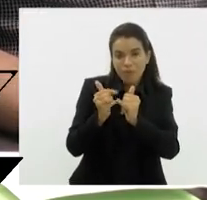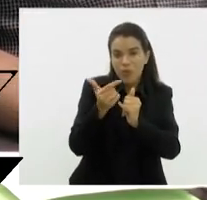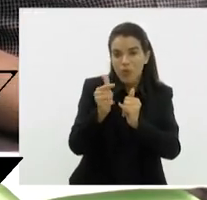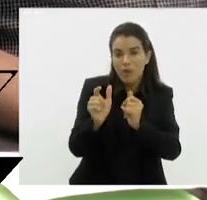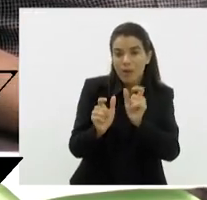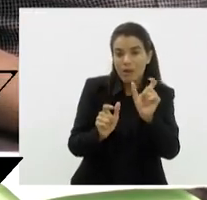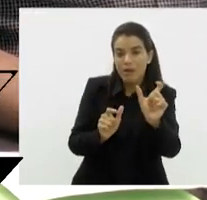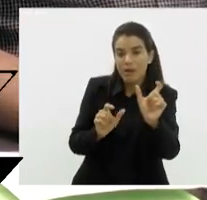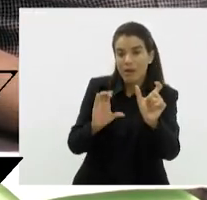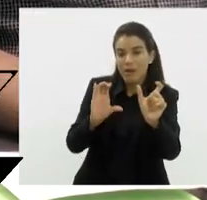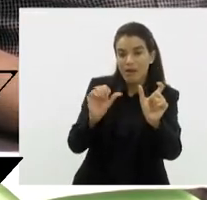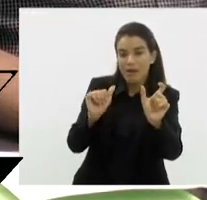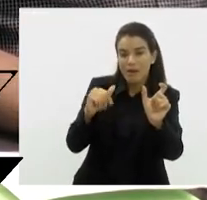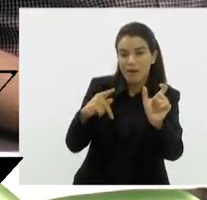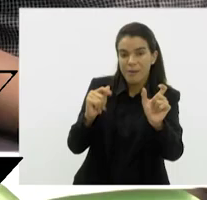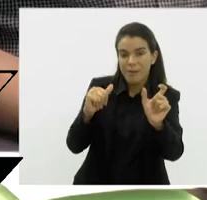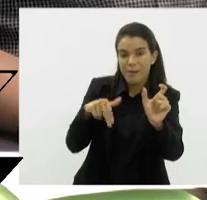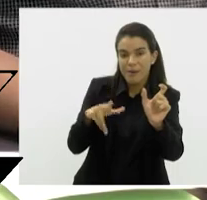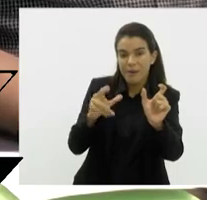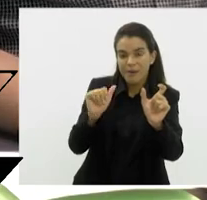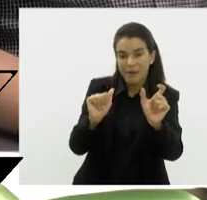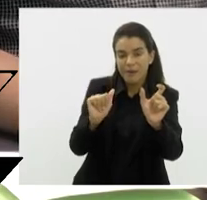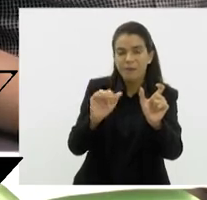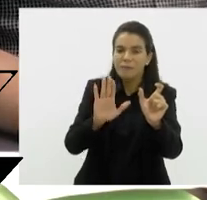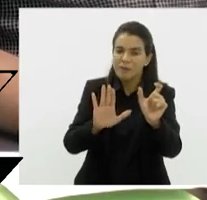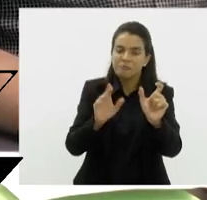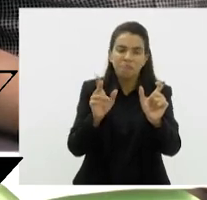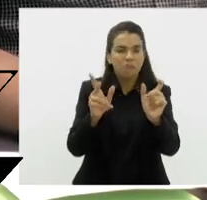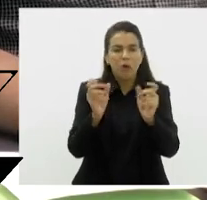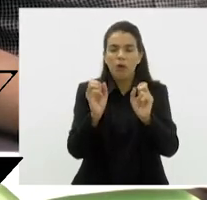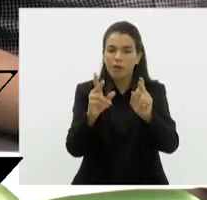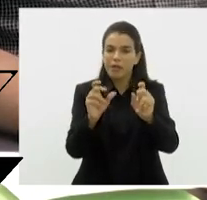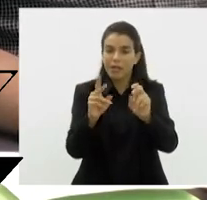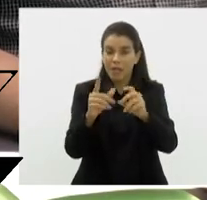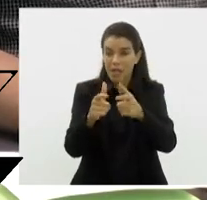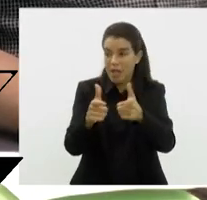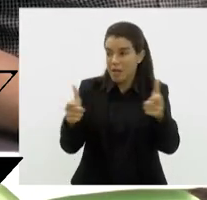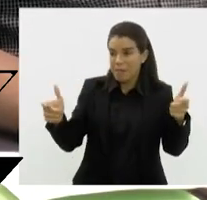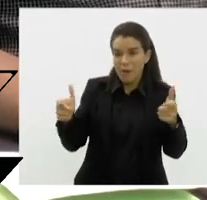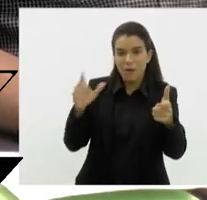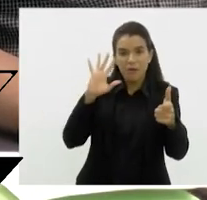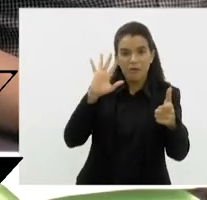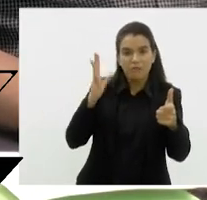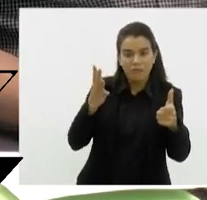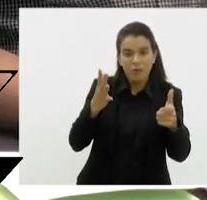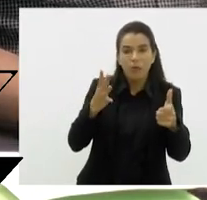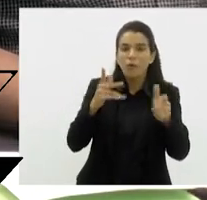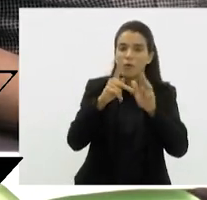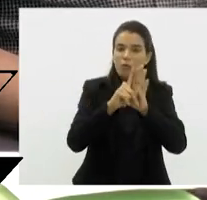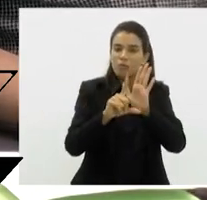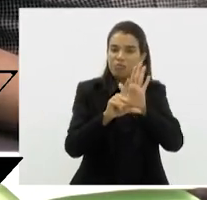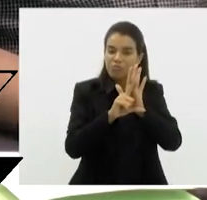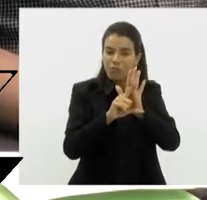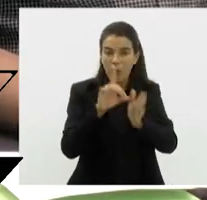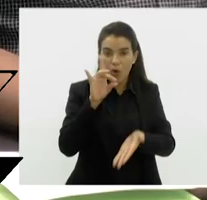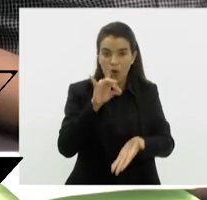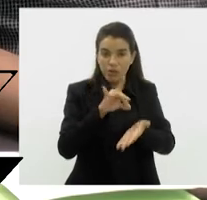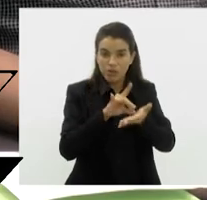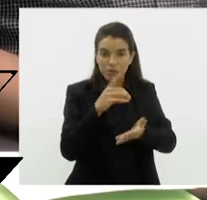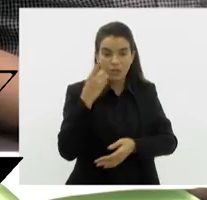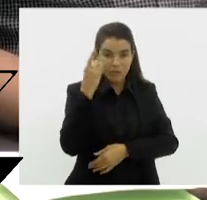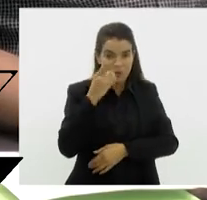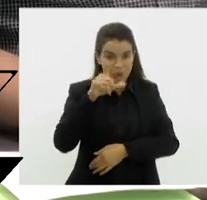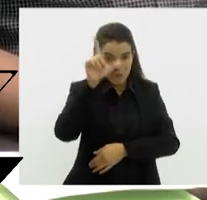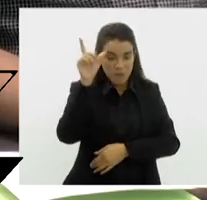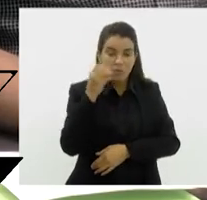expressão campanha, que é o objeto dela. Mas tudo bem, a ampla maioria assim decidiu, o projeto original do deputado Luiz